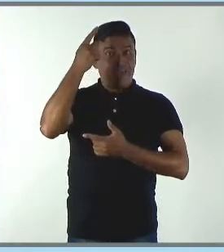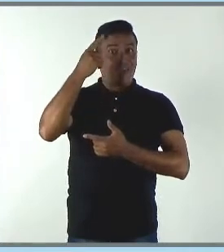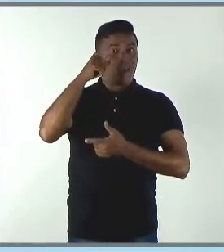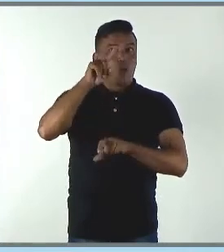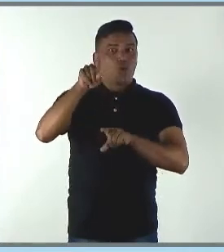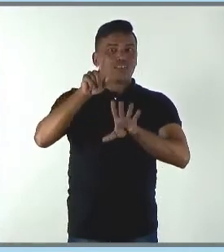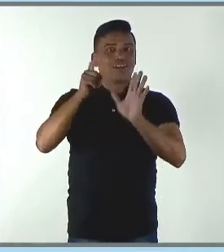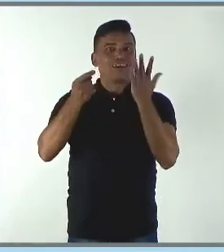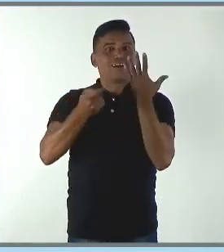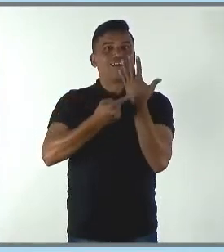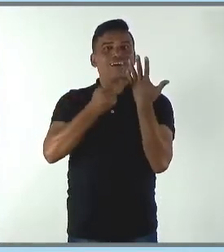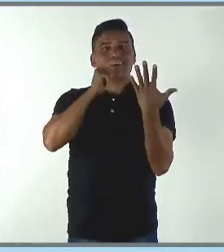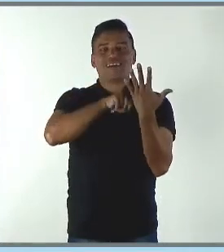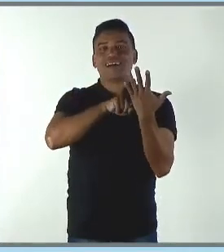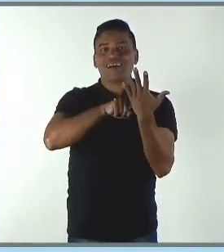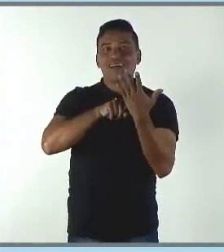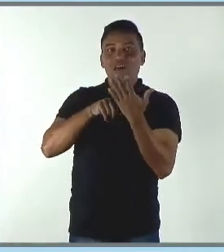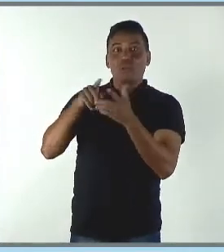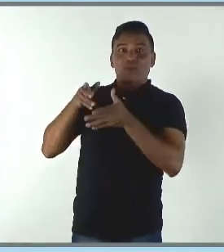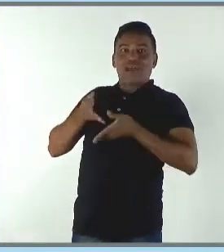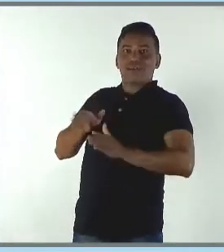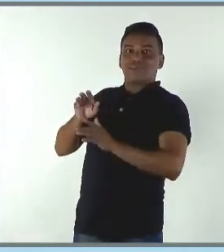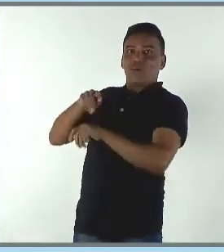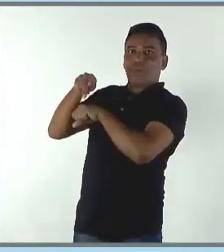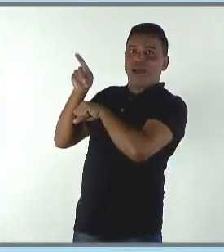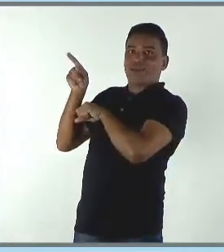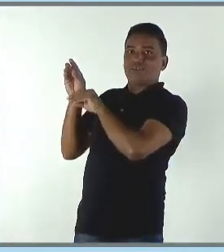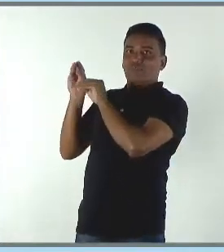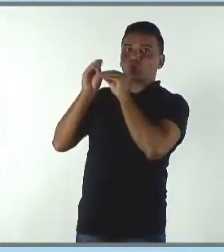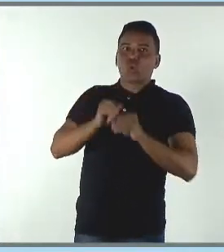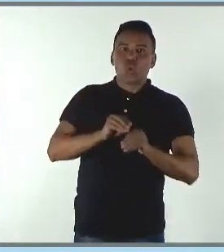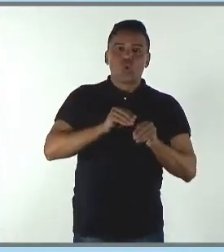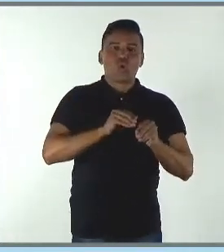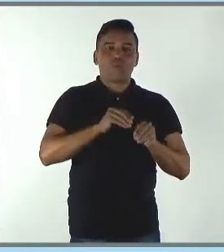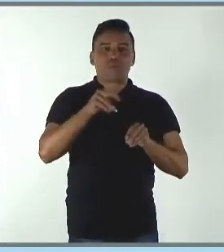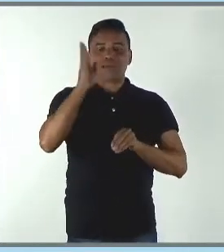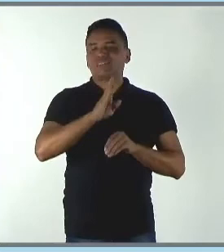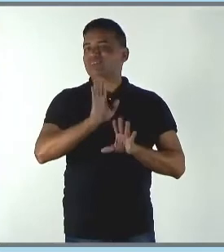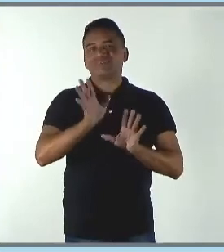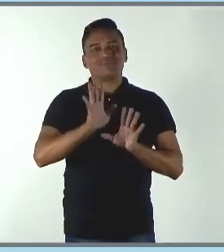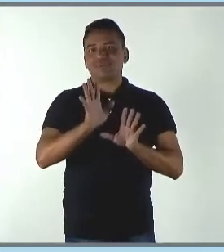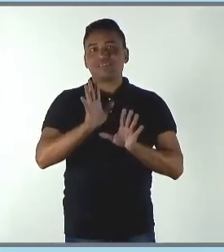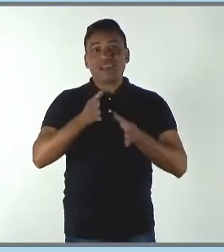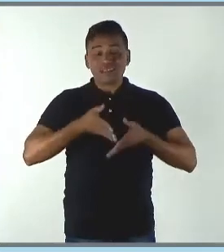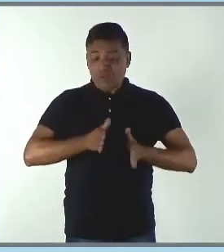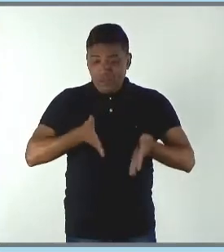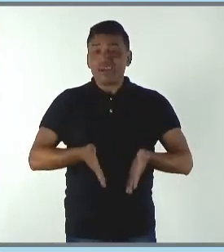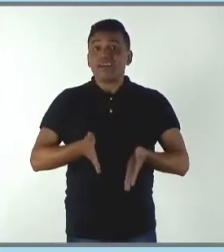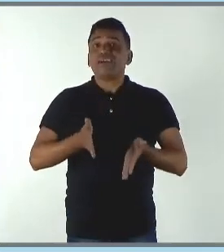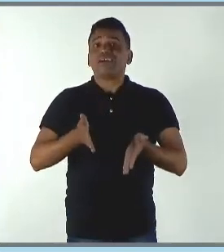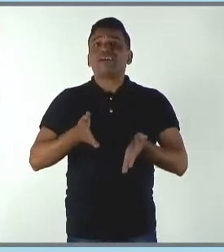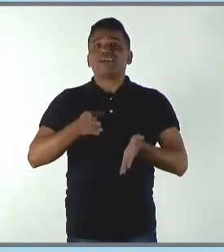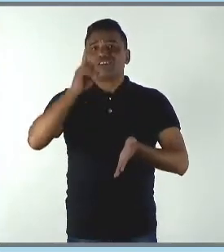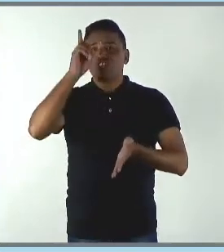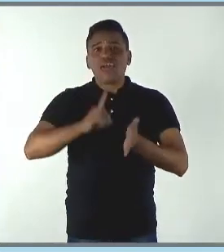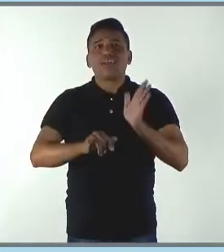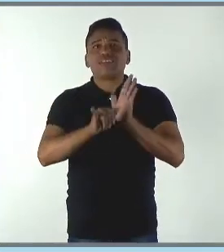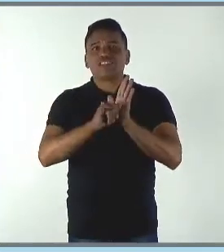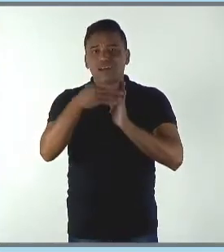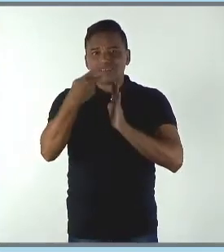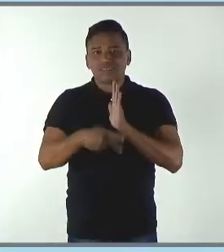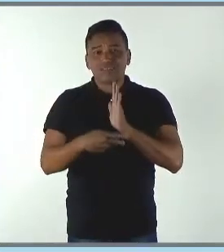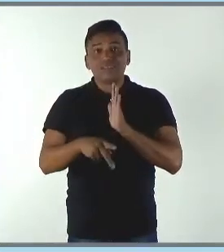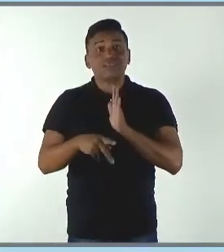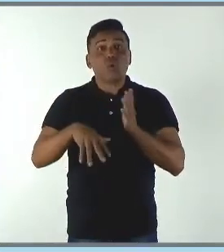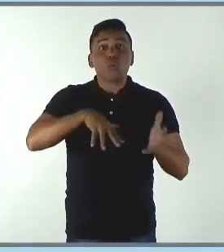país, pensar que a gente saiba pulsar na onda em que o mundo pulsa, como